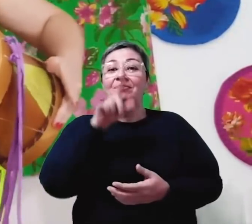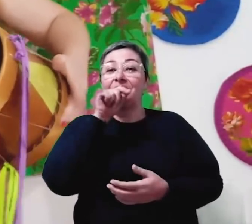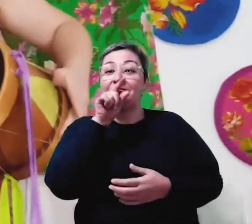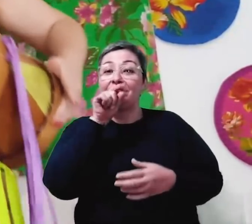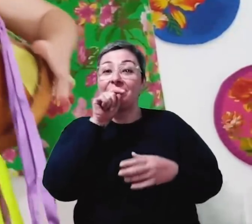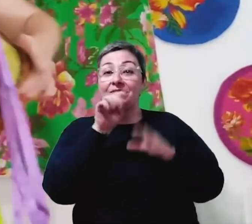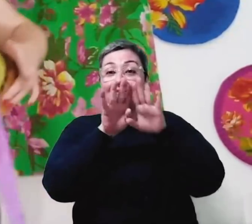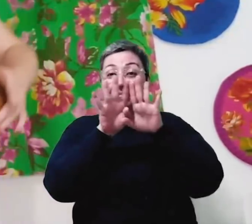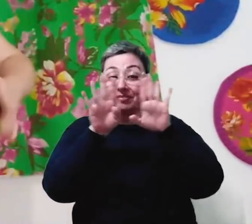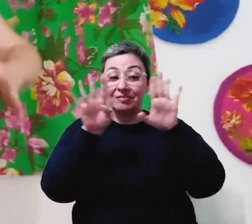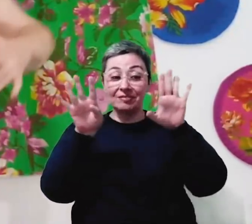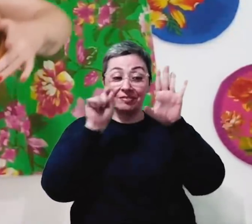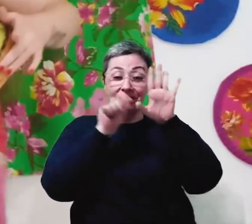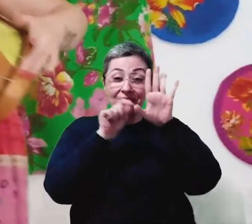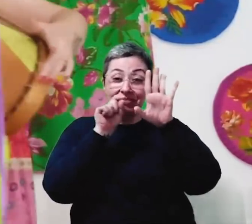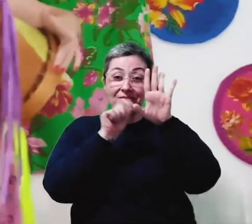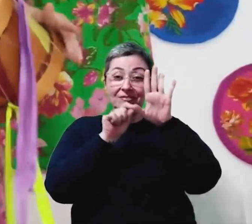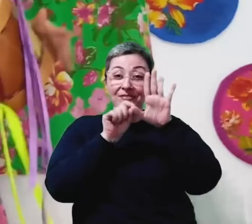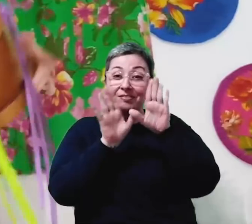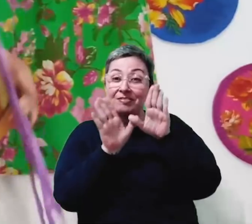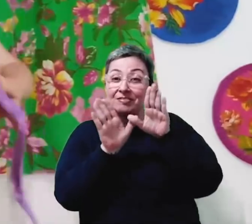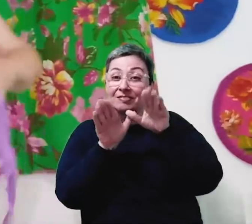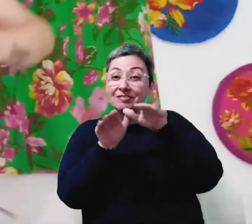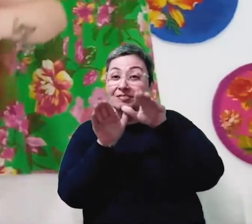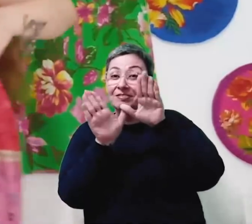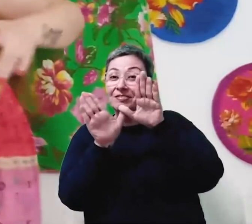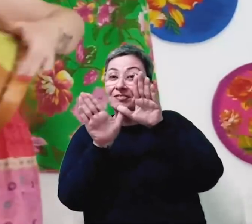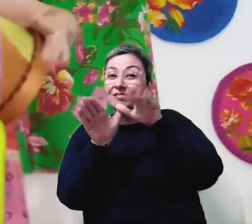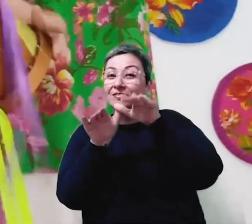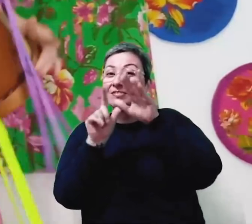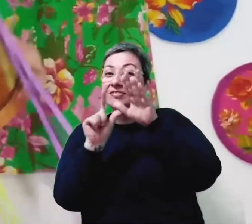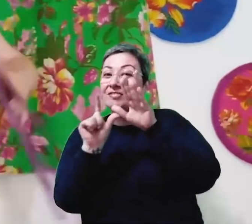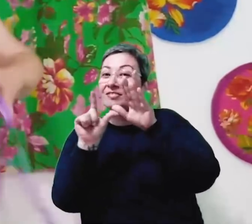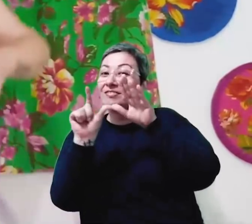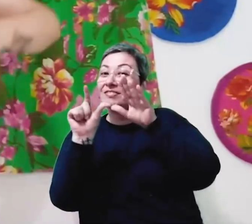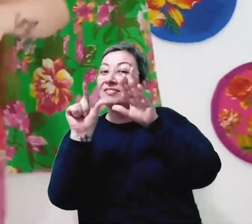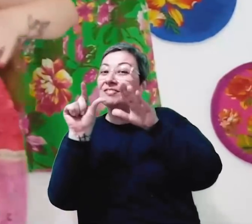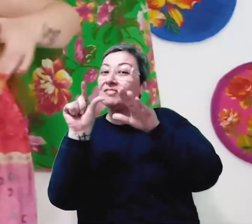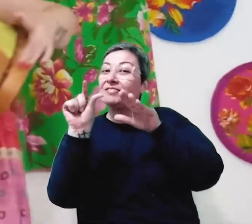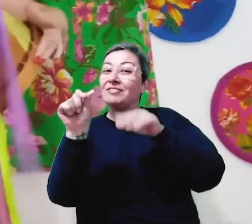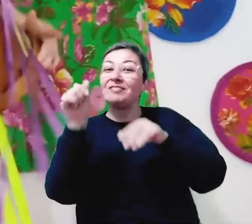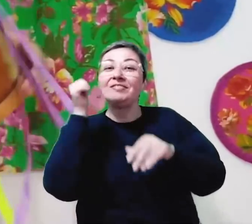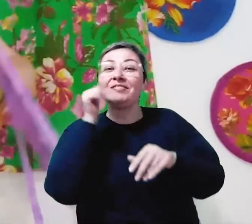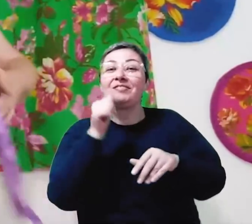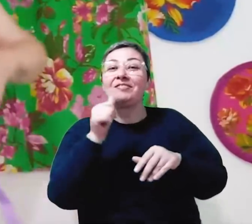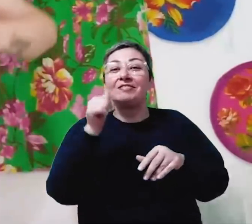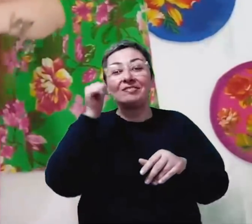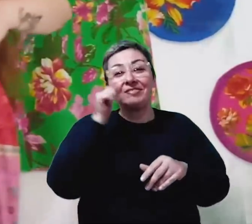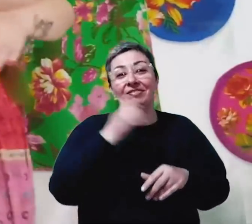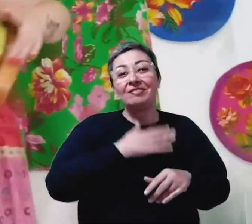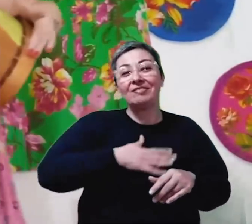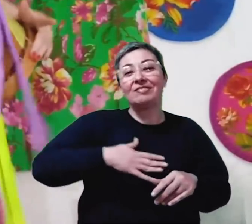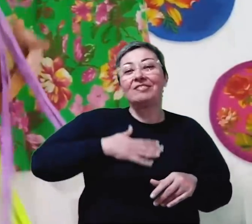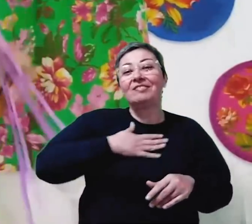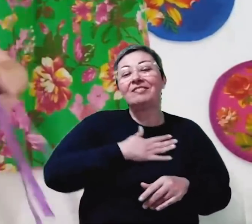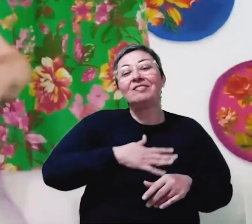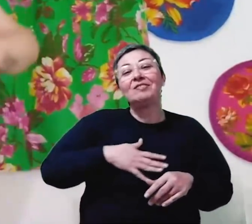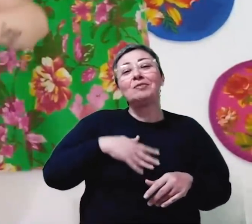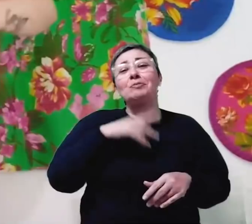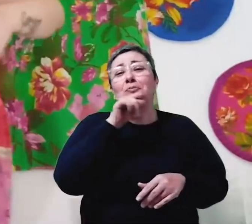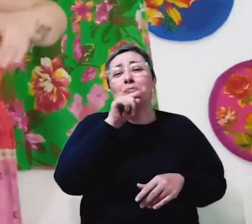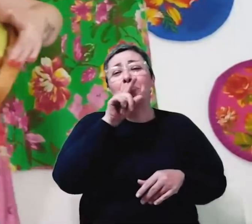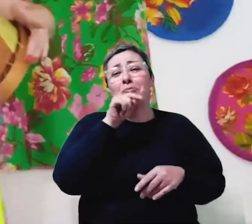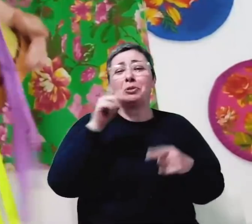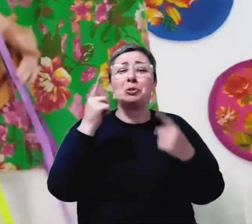Sabiá lá na gaiola fez um buraquinho, voou, voou, voou, voou, e a menina que gostava tanto